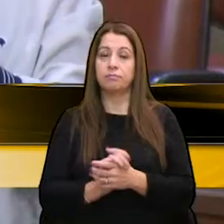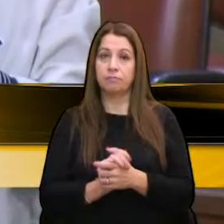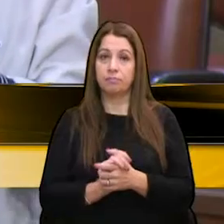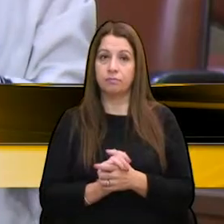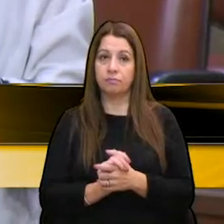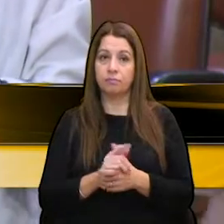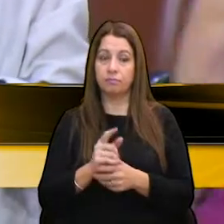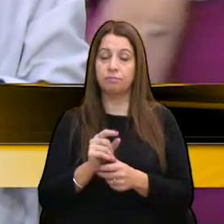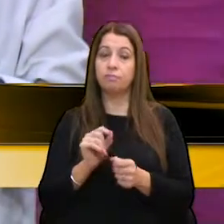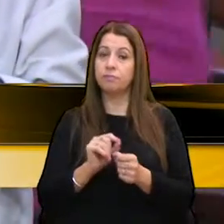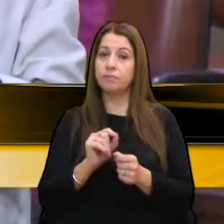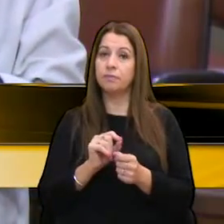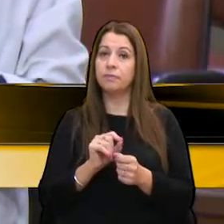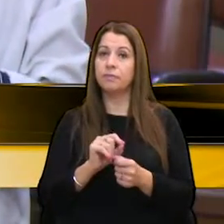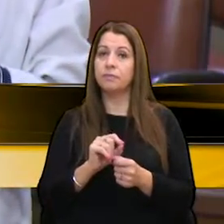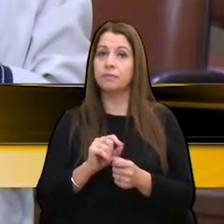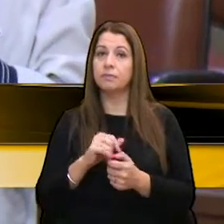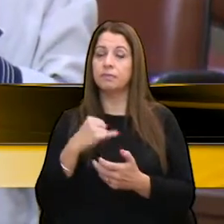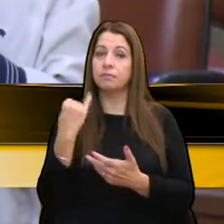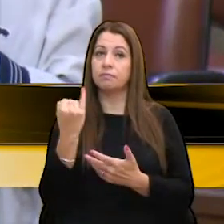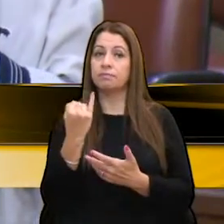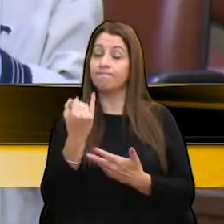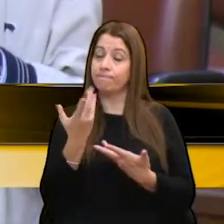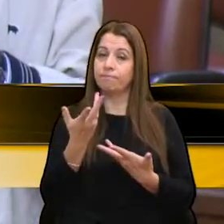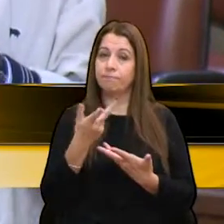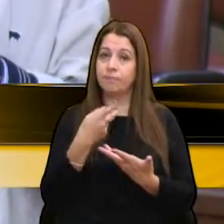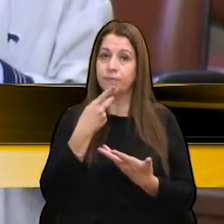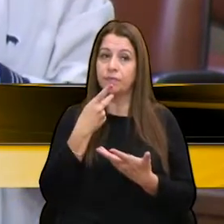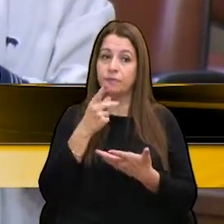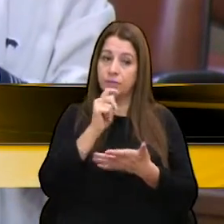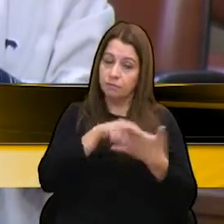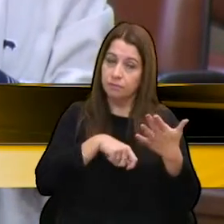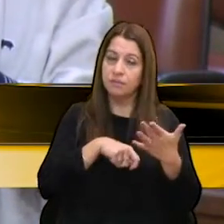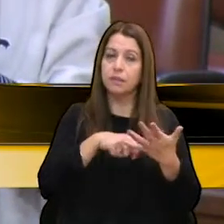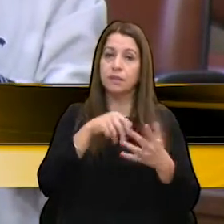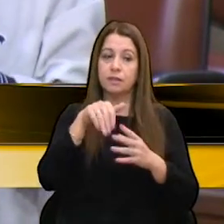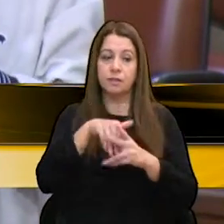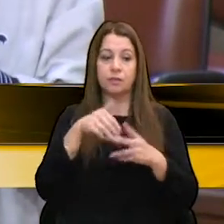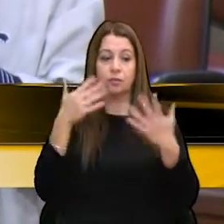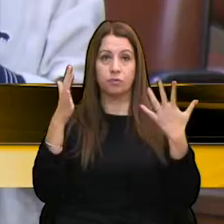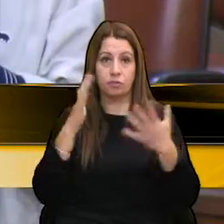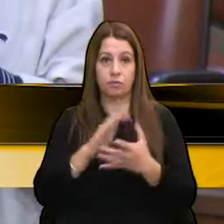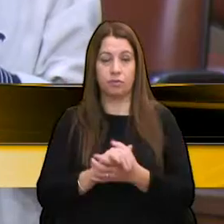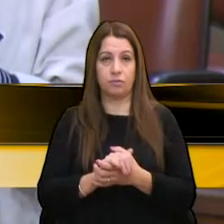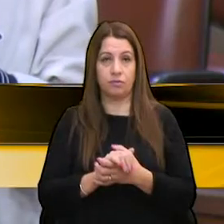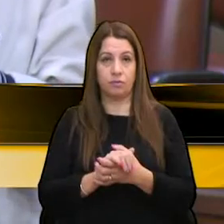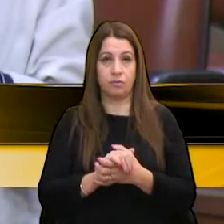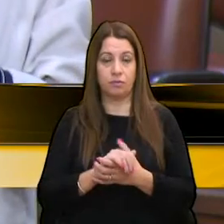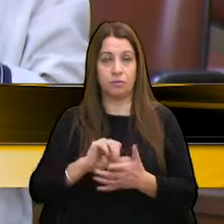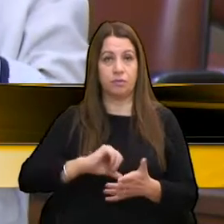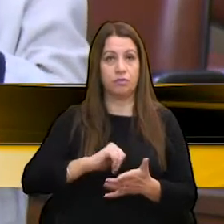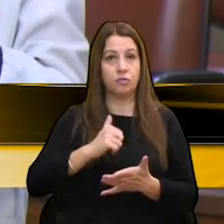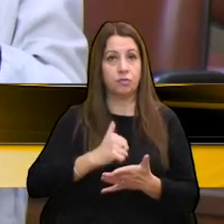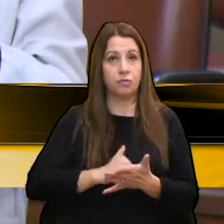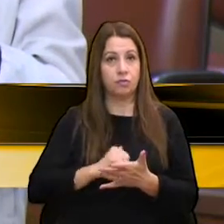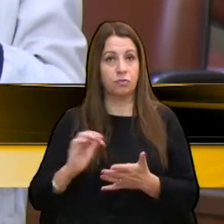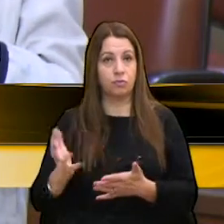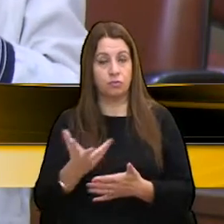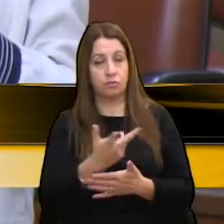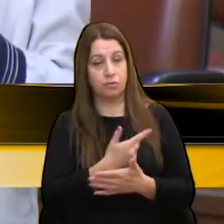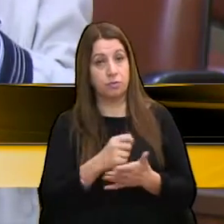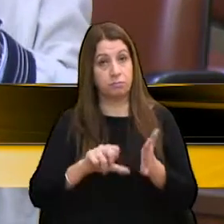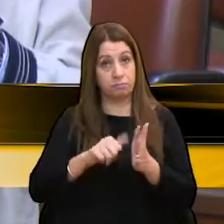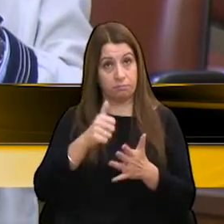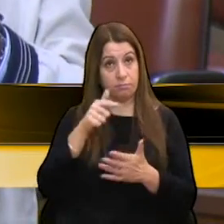nós fazemos questão de proferir esse voto de louvor pela atitude como um todo. Em